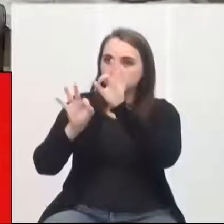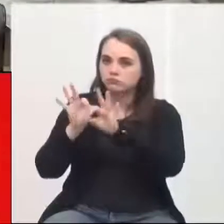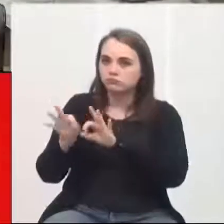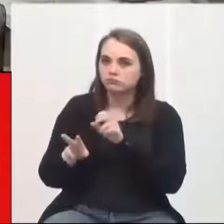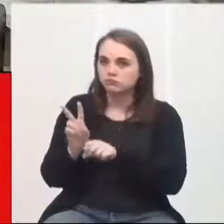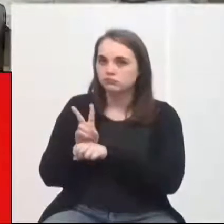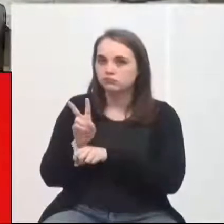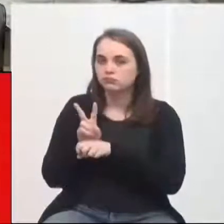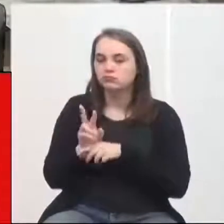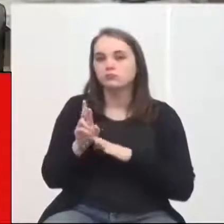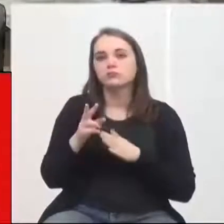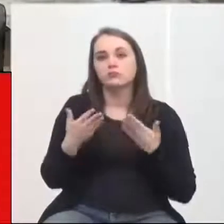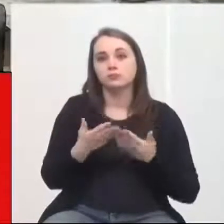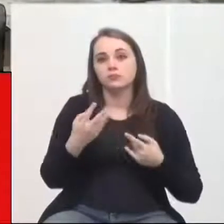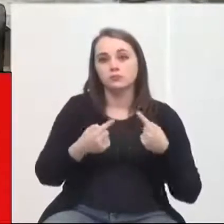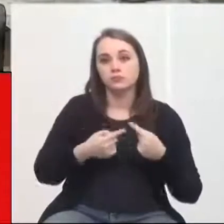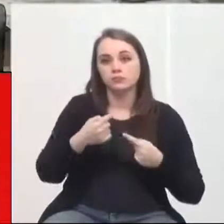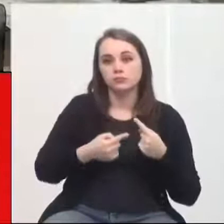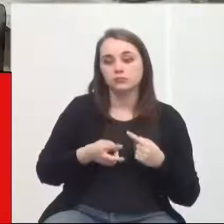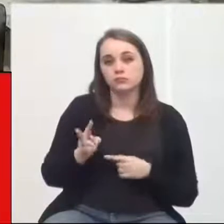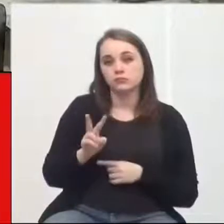vereador autor Júlio Kaminski.